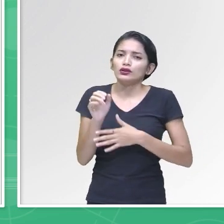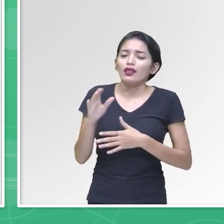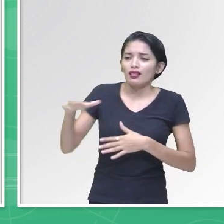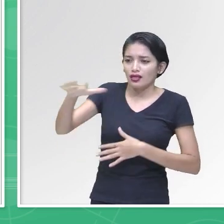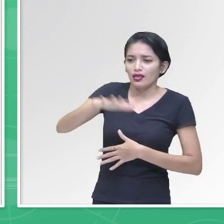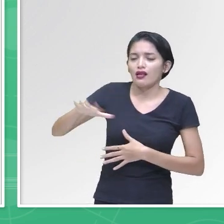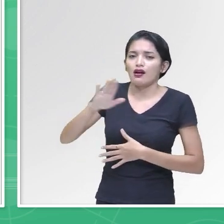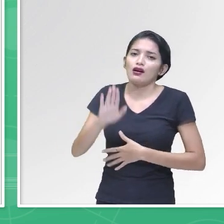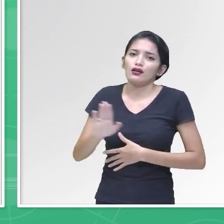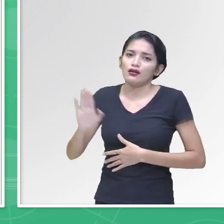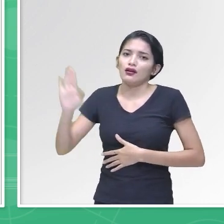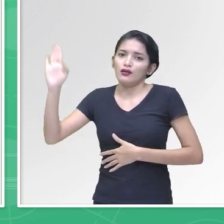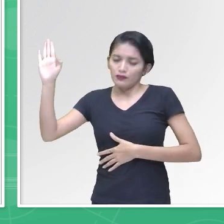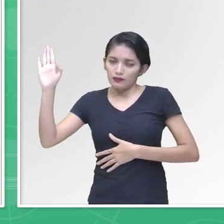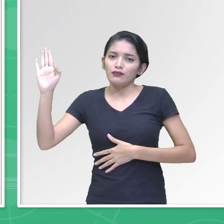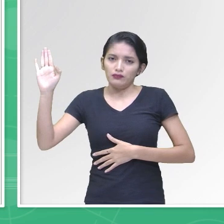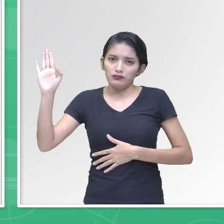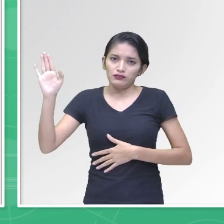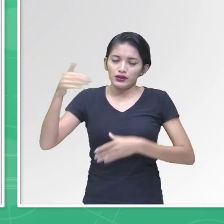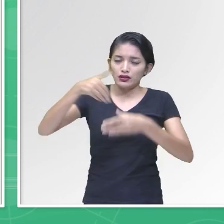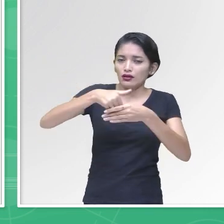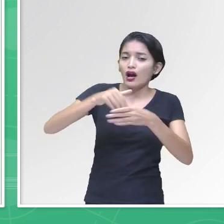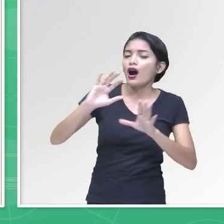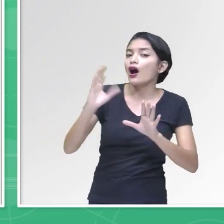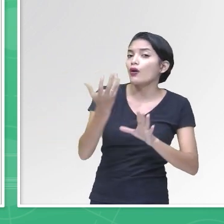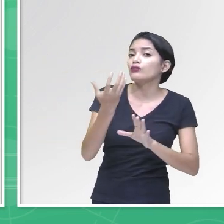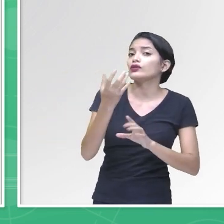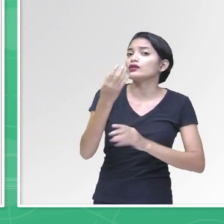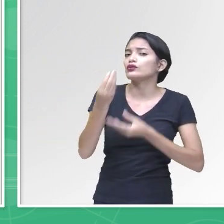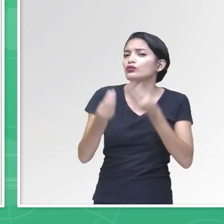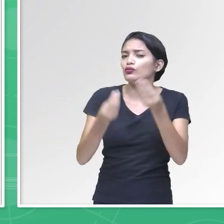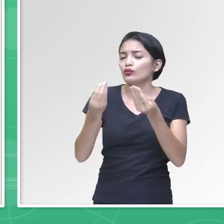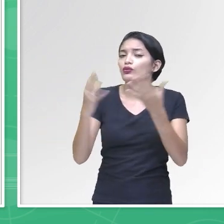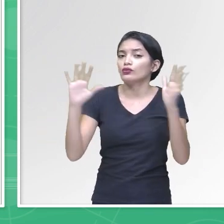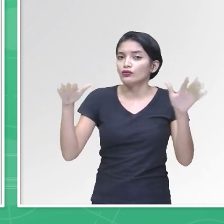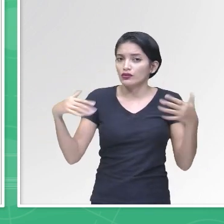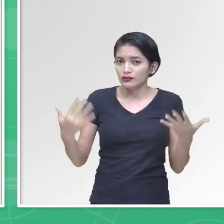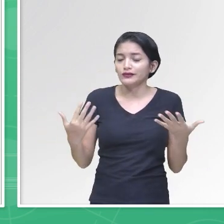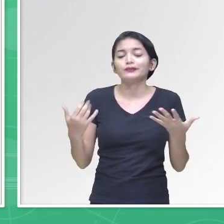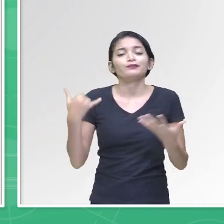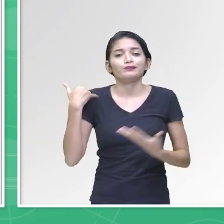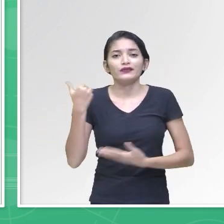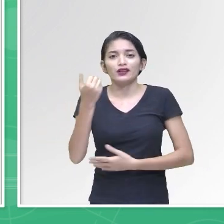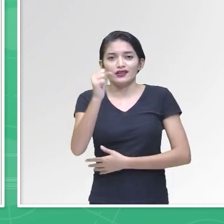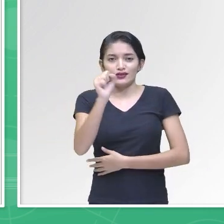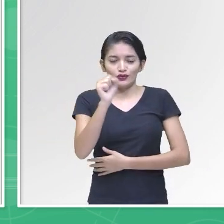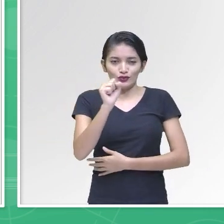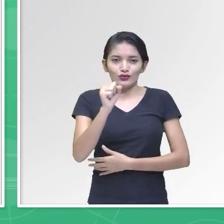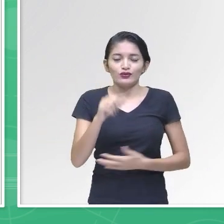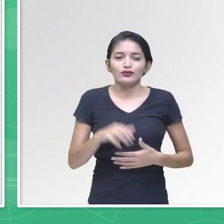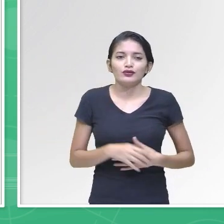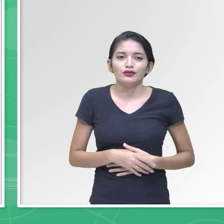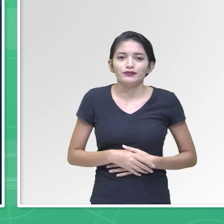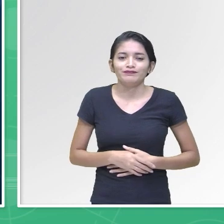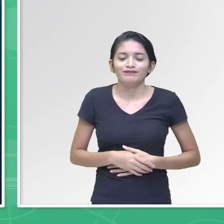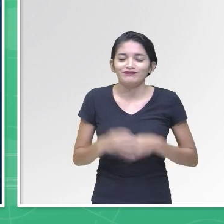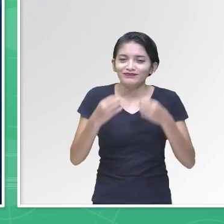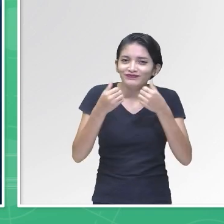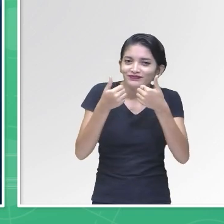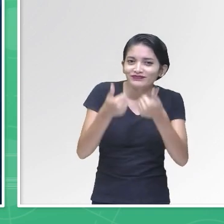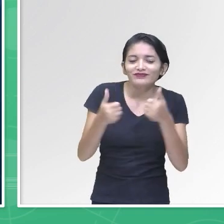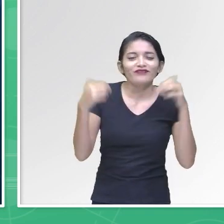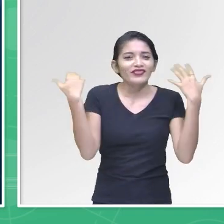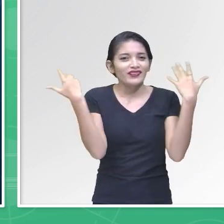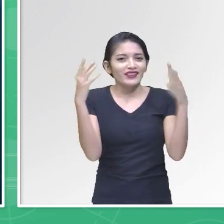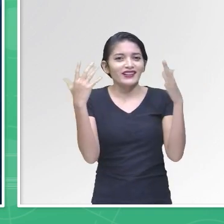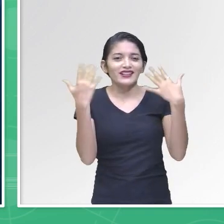política para ser votado ocorre somente a partir dos 18 anos de idade. Muito bem, parabéns